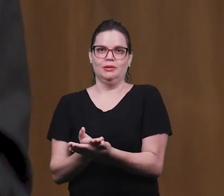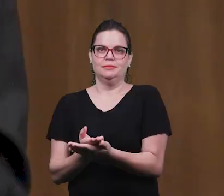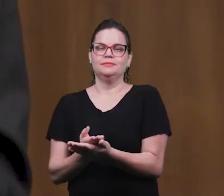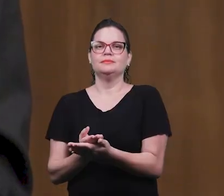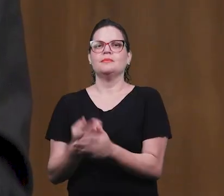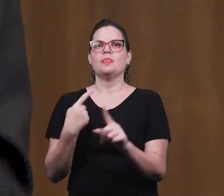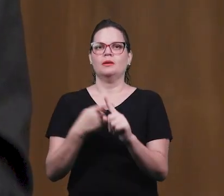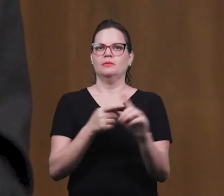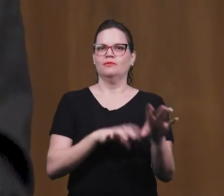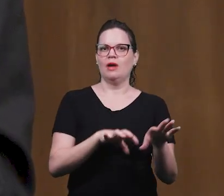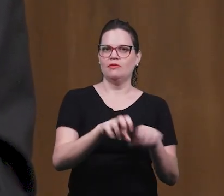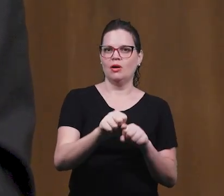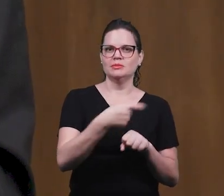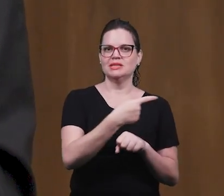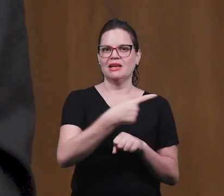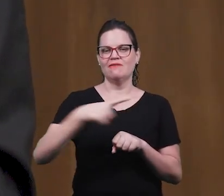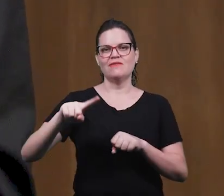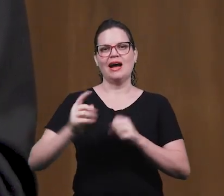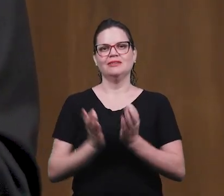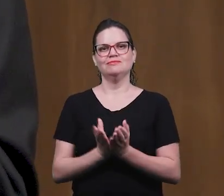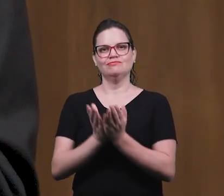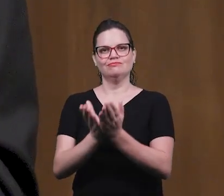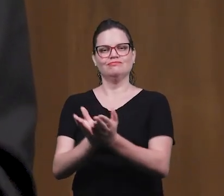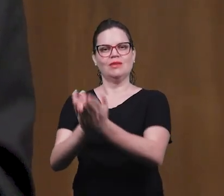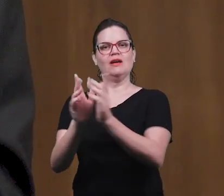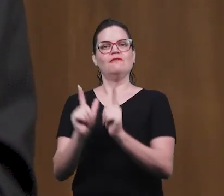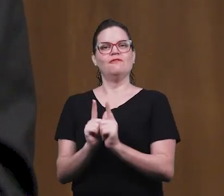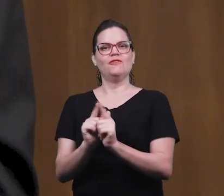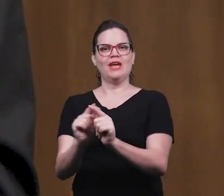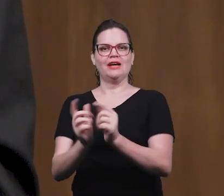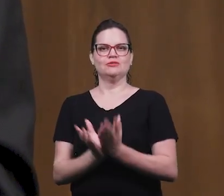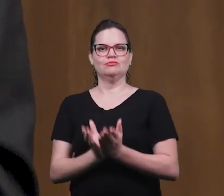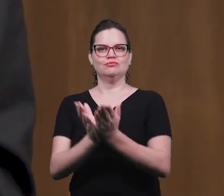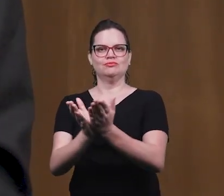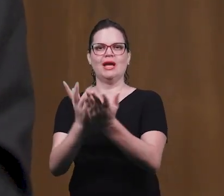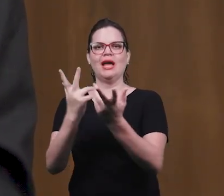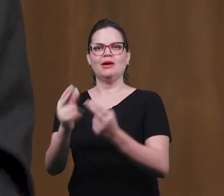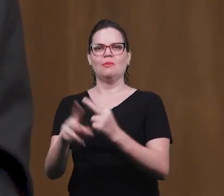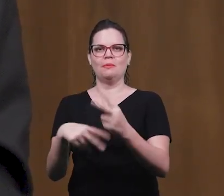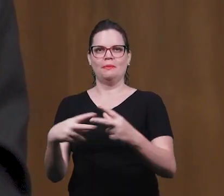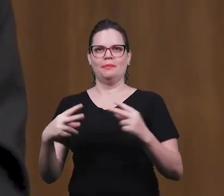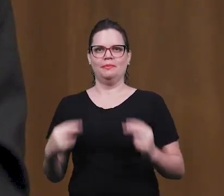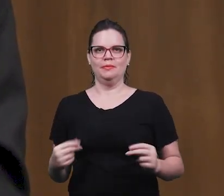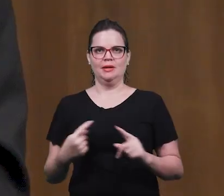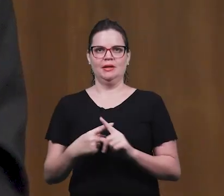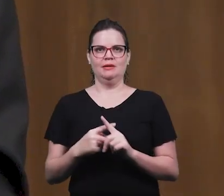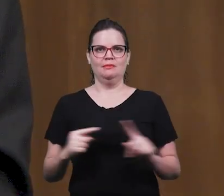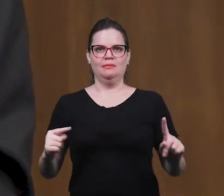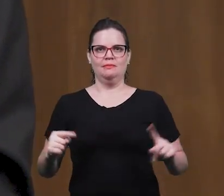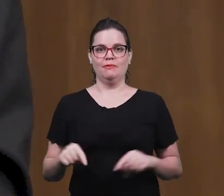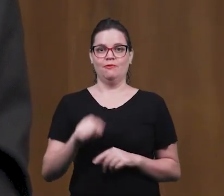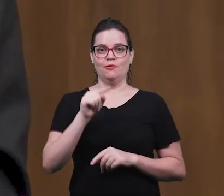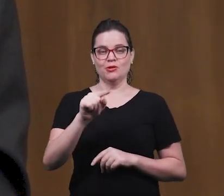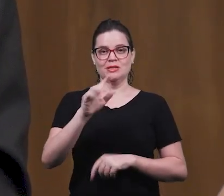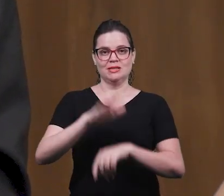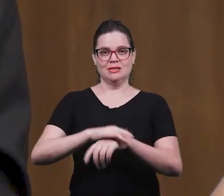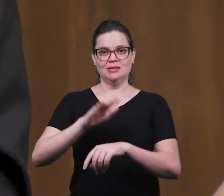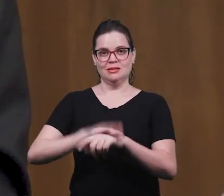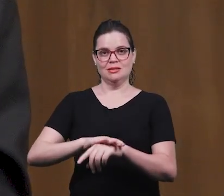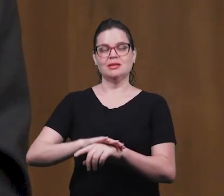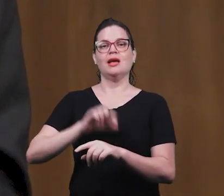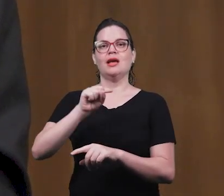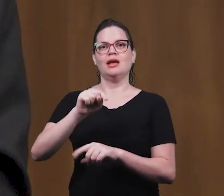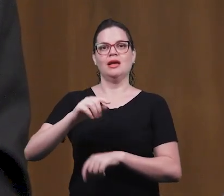você faz a sua viagem. E é uma viagem que é um prêmio. Né? É um prêmio. Agora, você ser oficial do navio é um